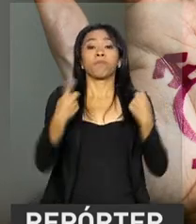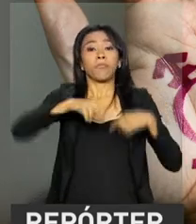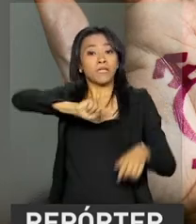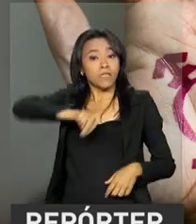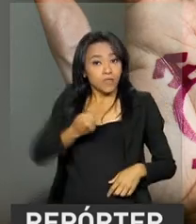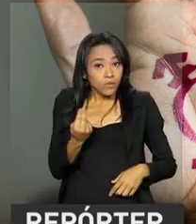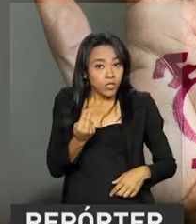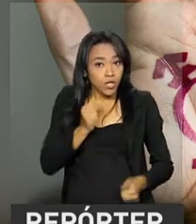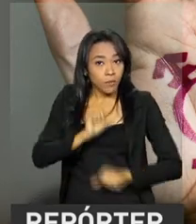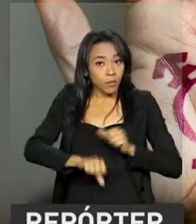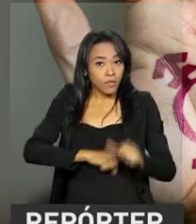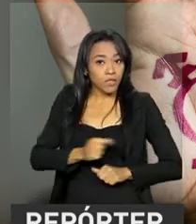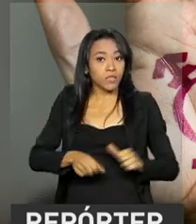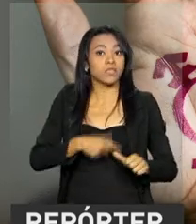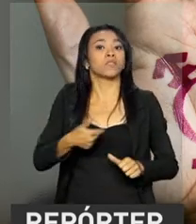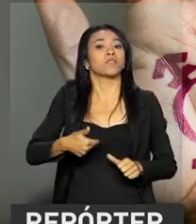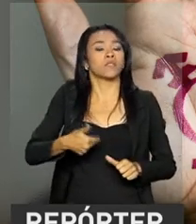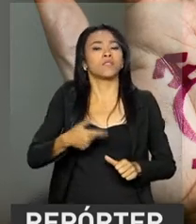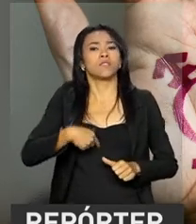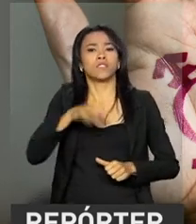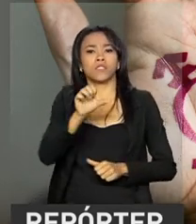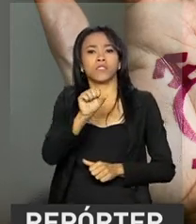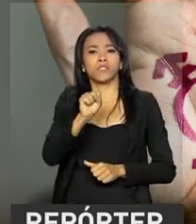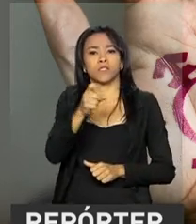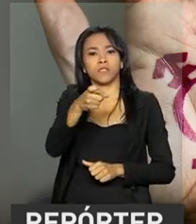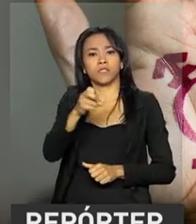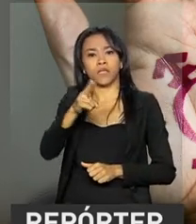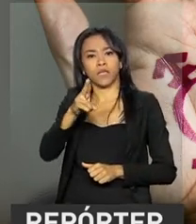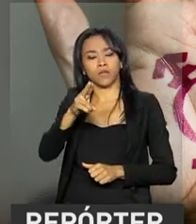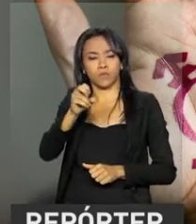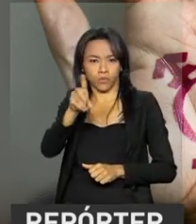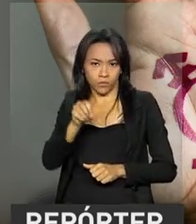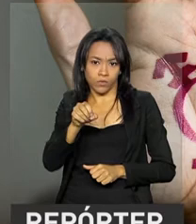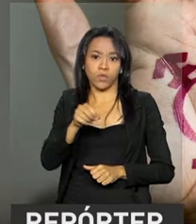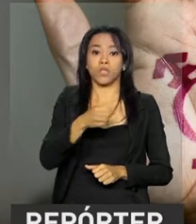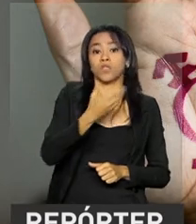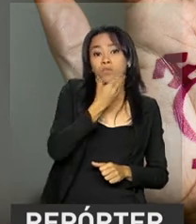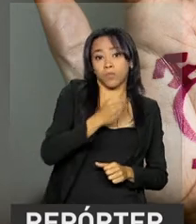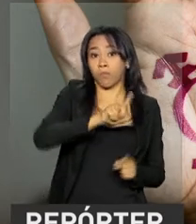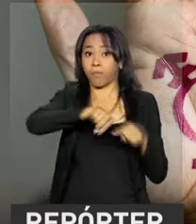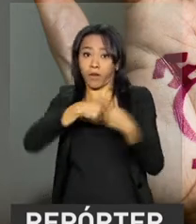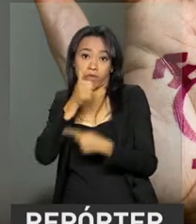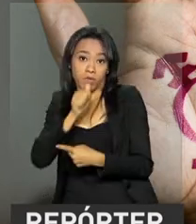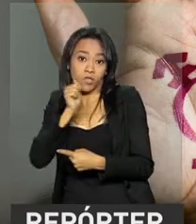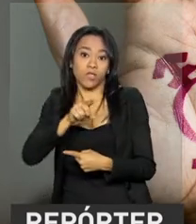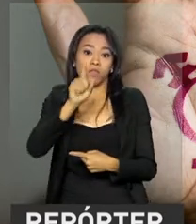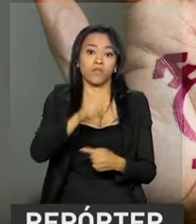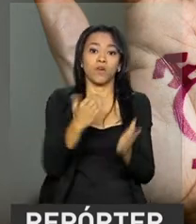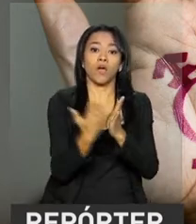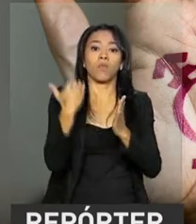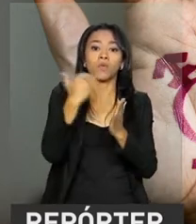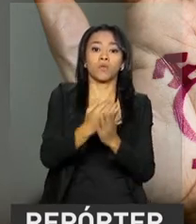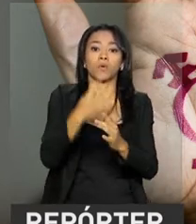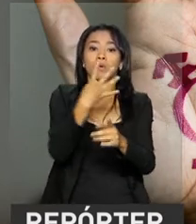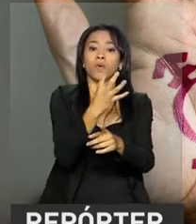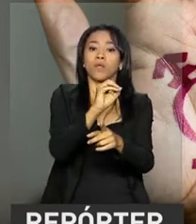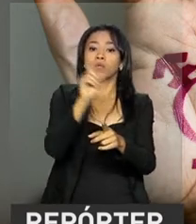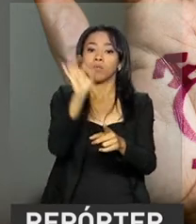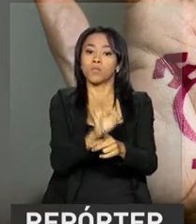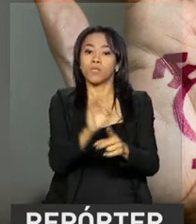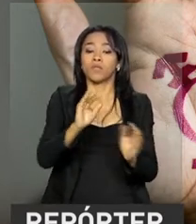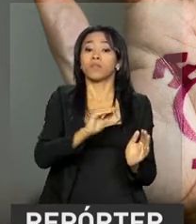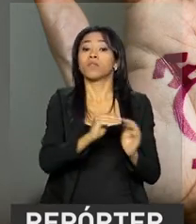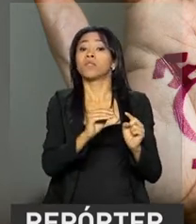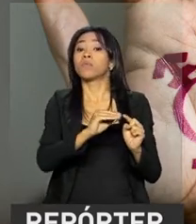de sexo do masculino para o feminino cresceu 48% e foi de 23 em 2015 para